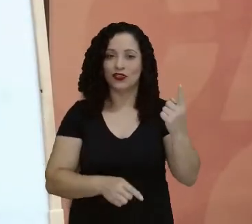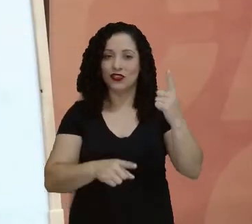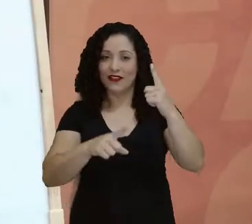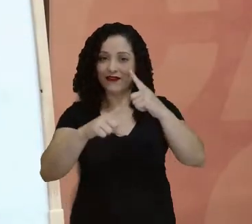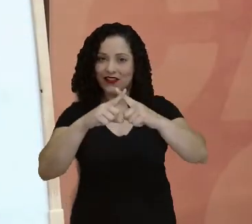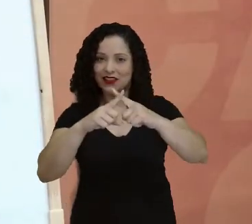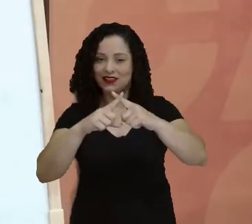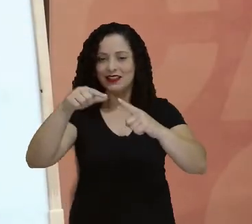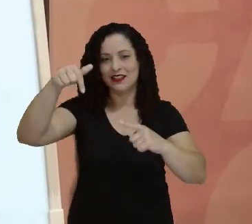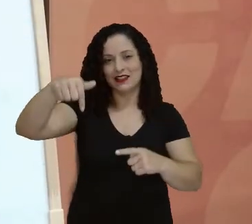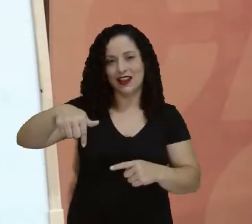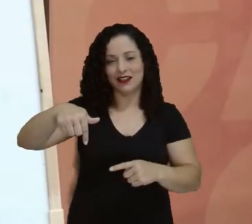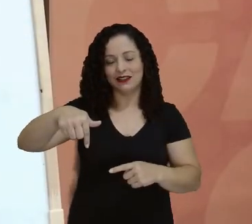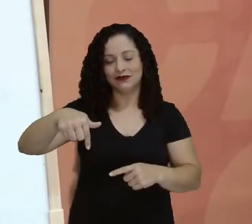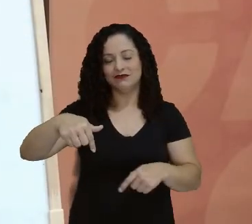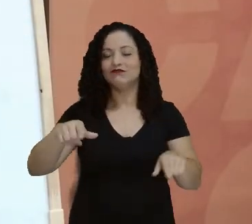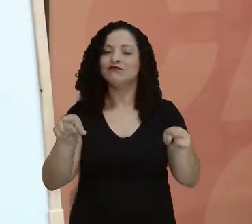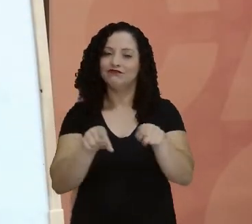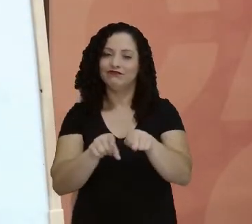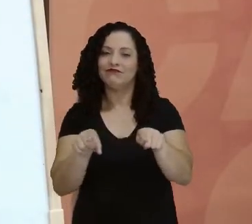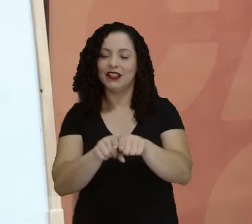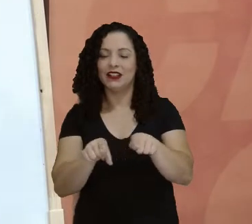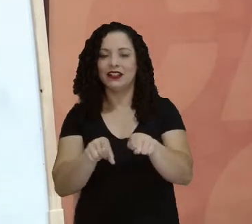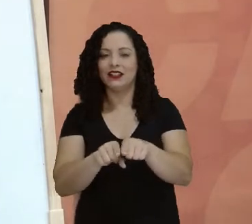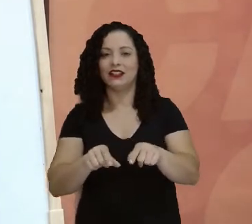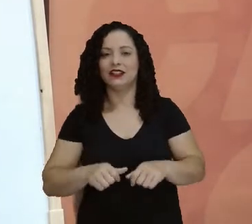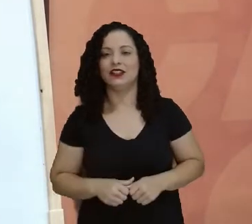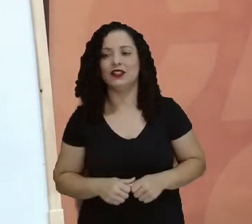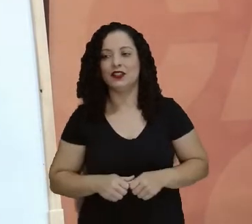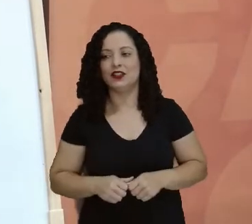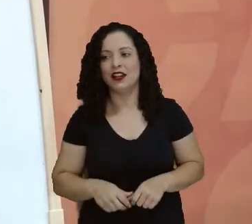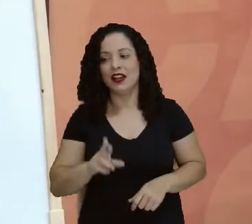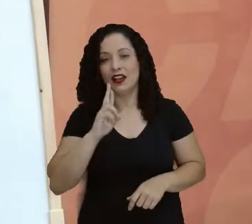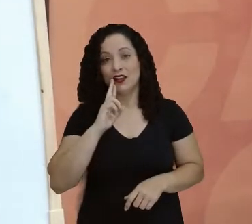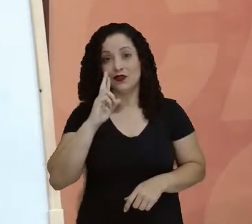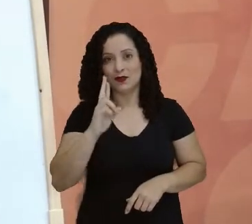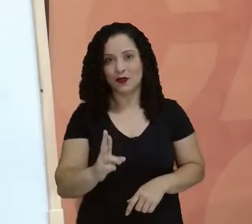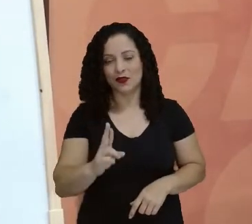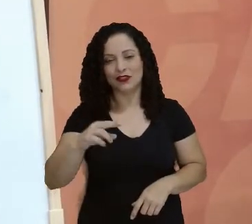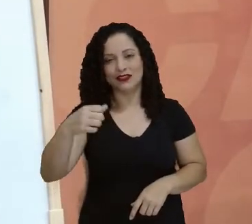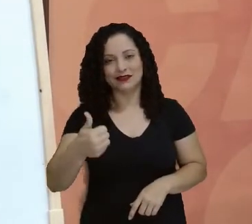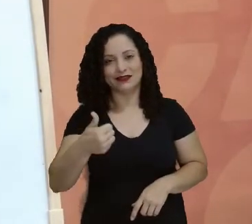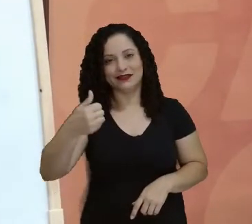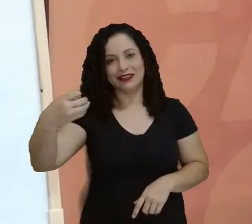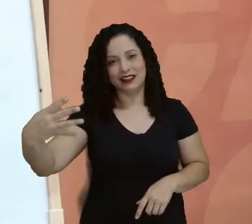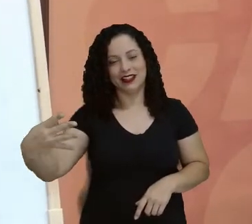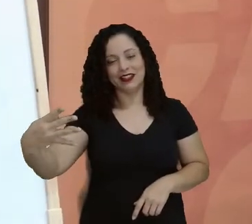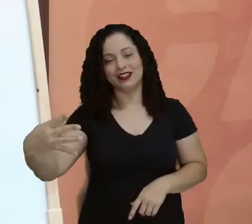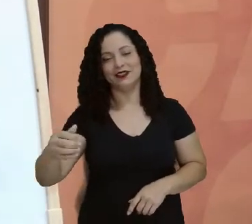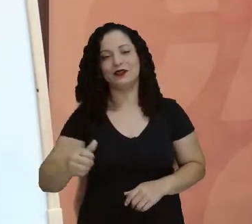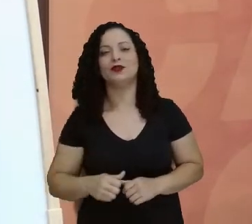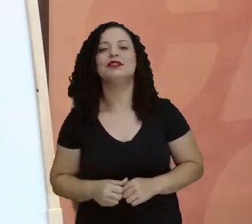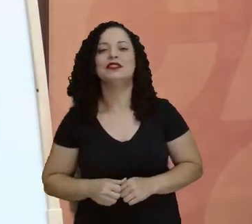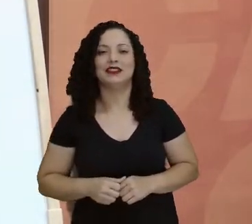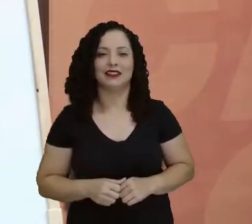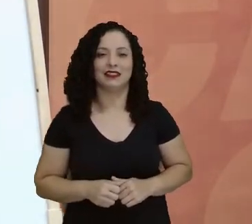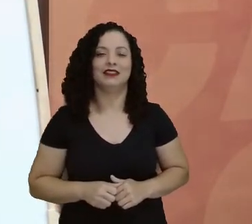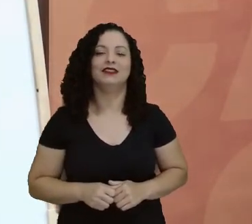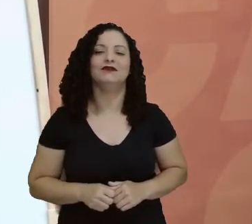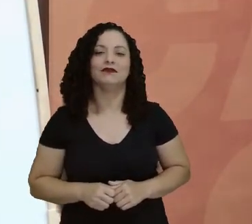quantidade de comprimido, vezes a quantidade de dias. E vocês chegaram aí o resultado